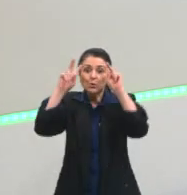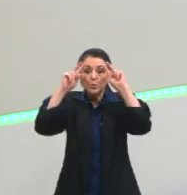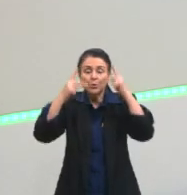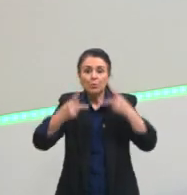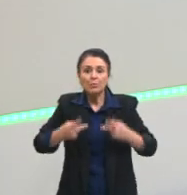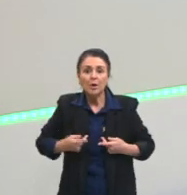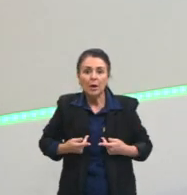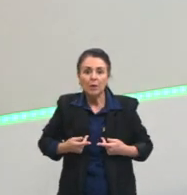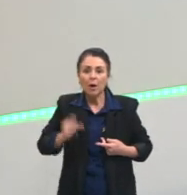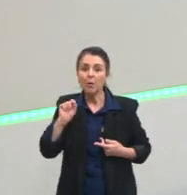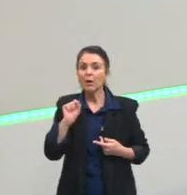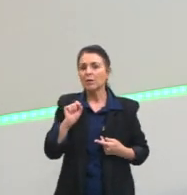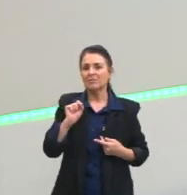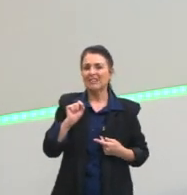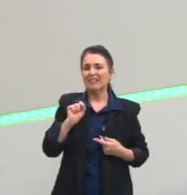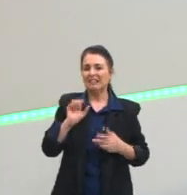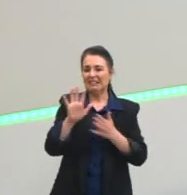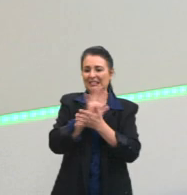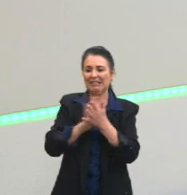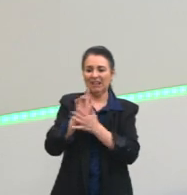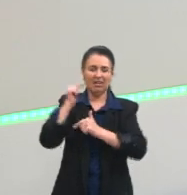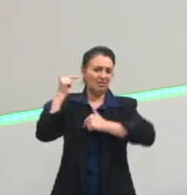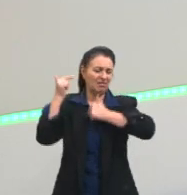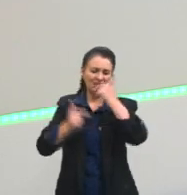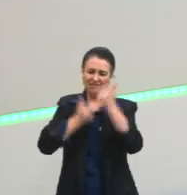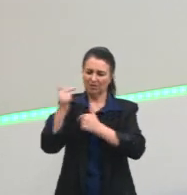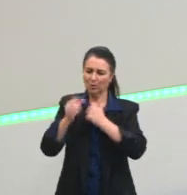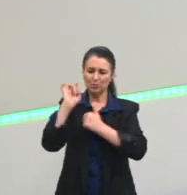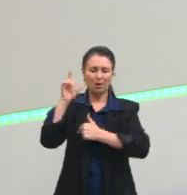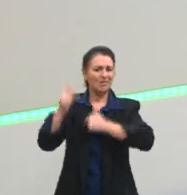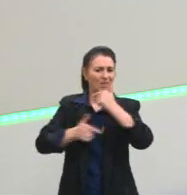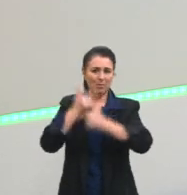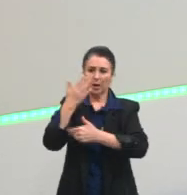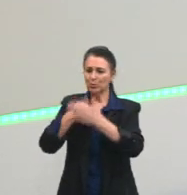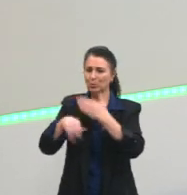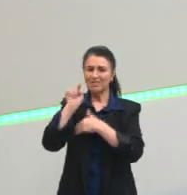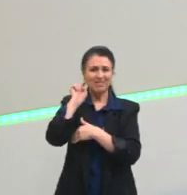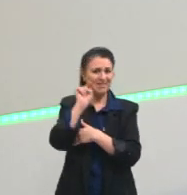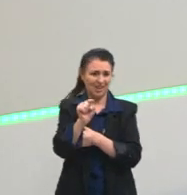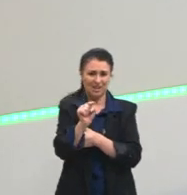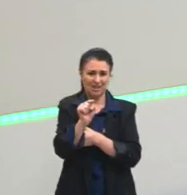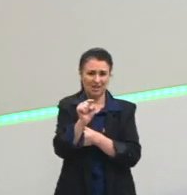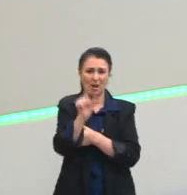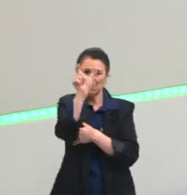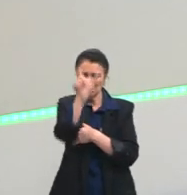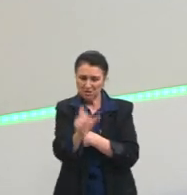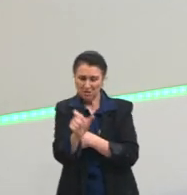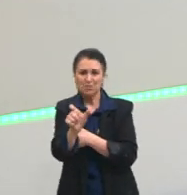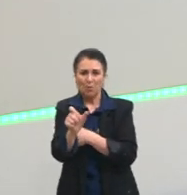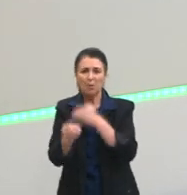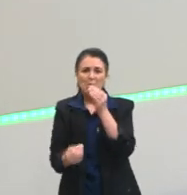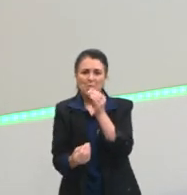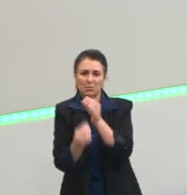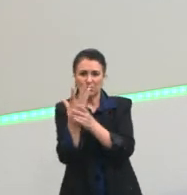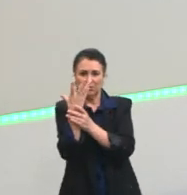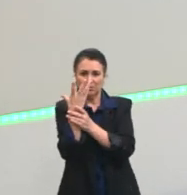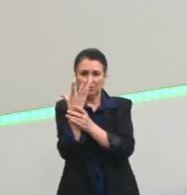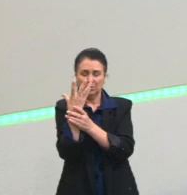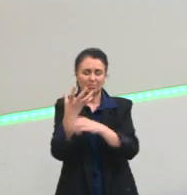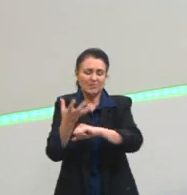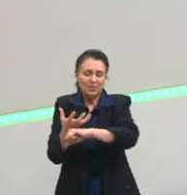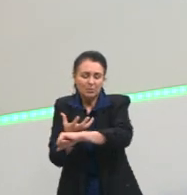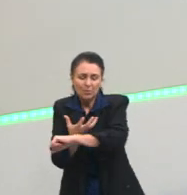ter que ele é trabalho eu posso medir no ser humano trabalho aquilo que ele produz e não posso medir emoção no ser humano então